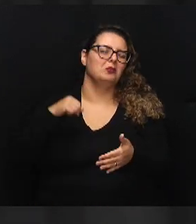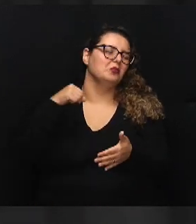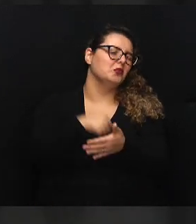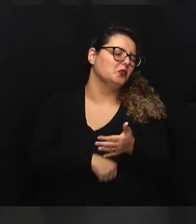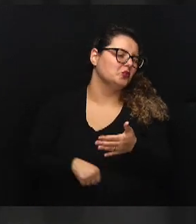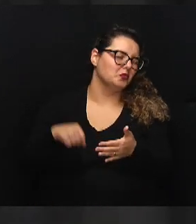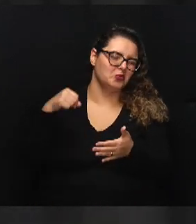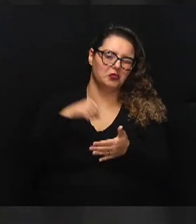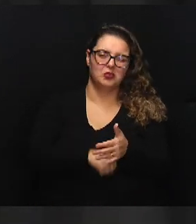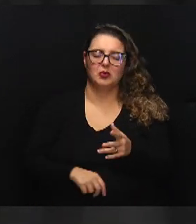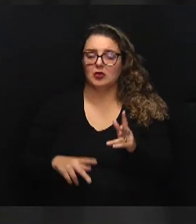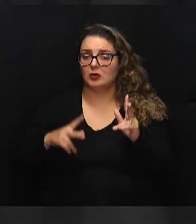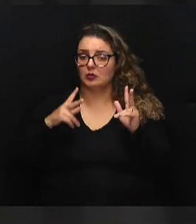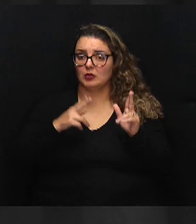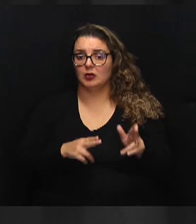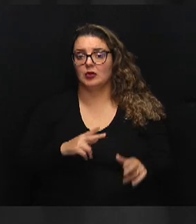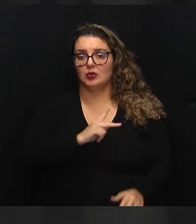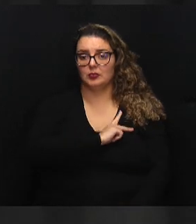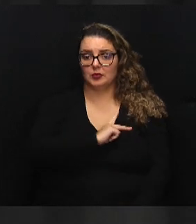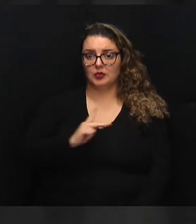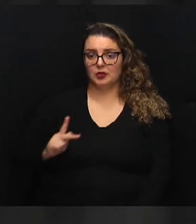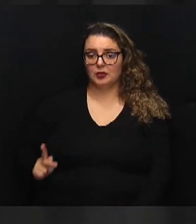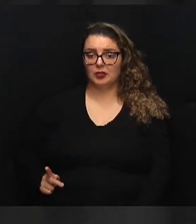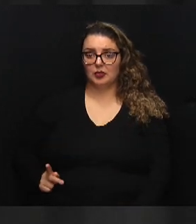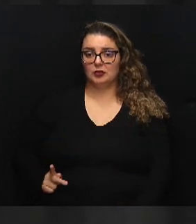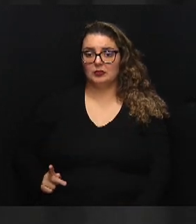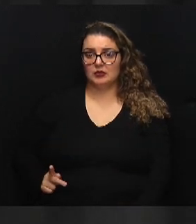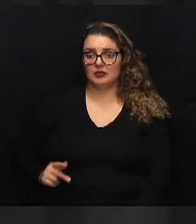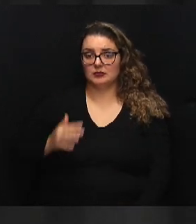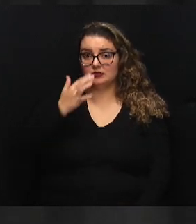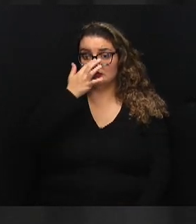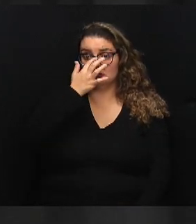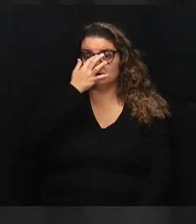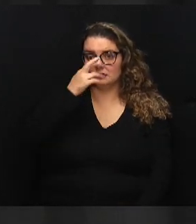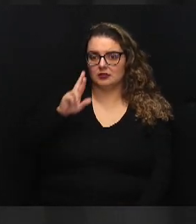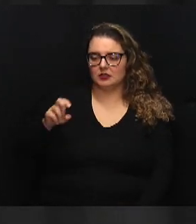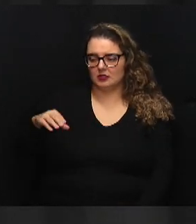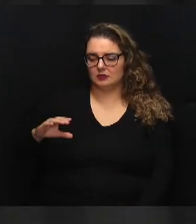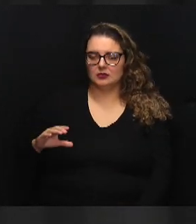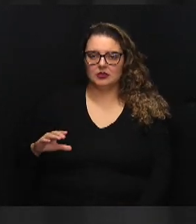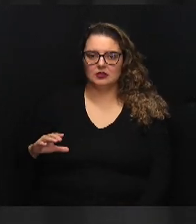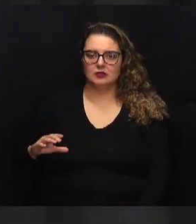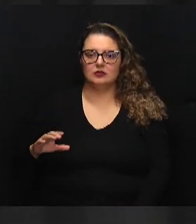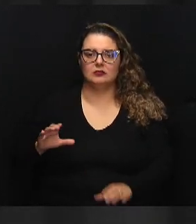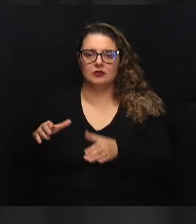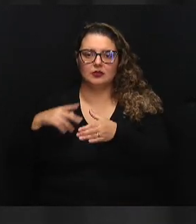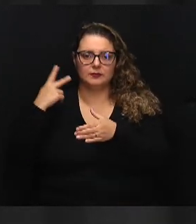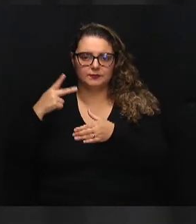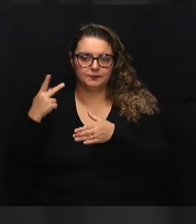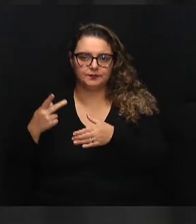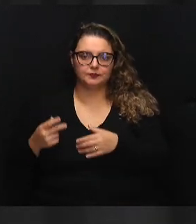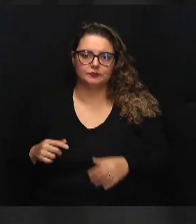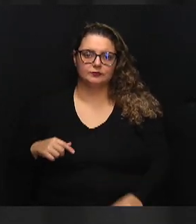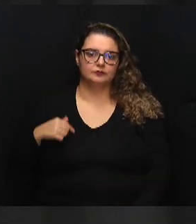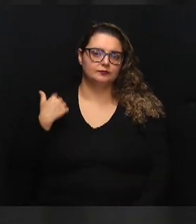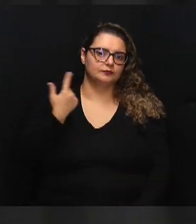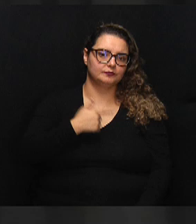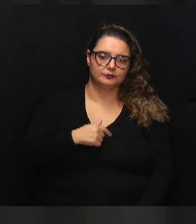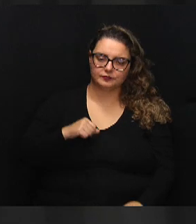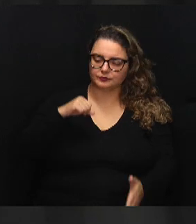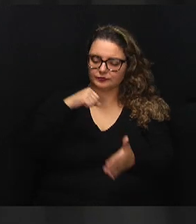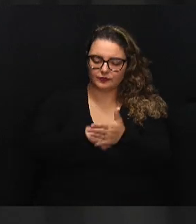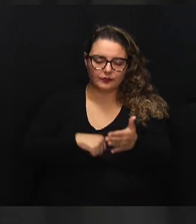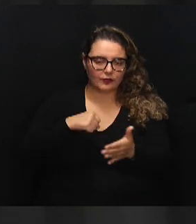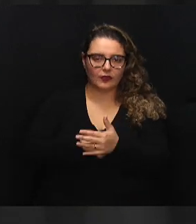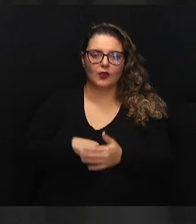enquanto presidente da região metropolitana, do parlamento metropolitano, junto com mais